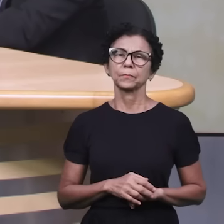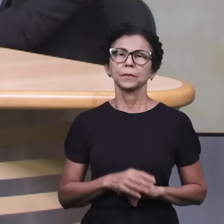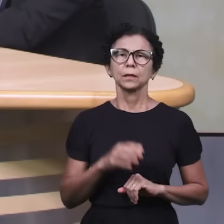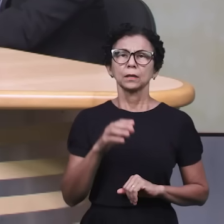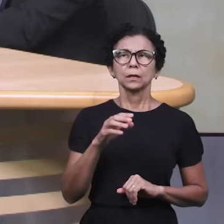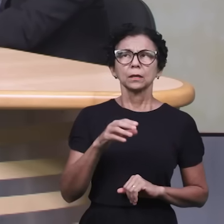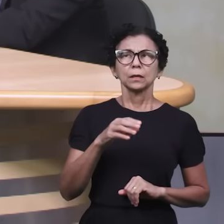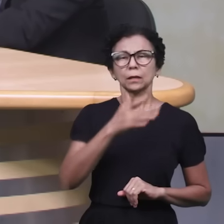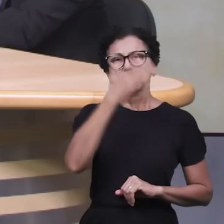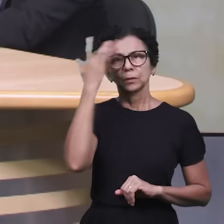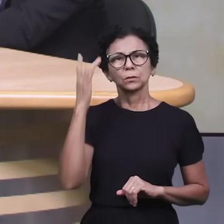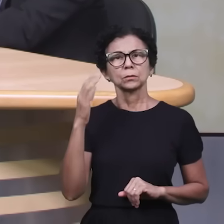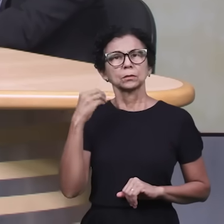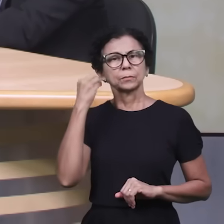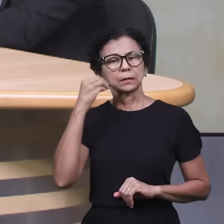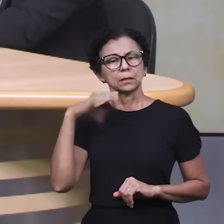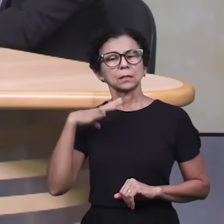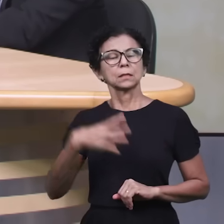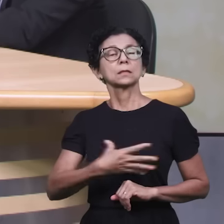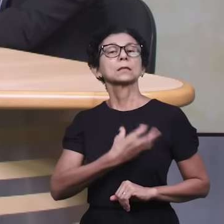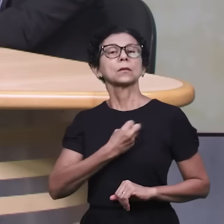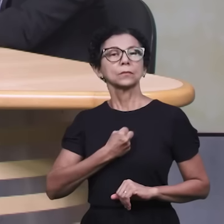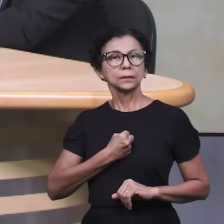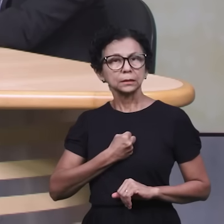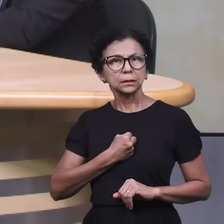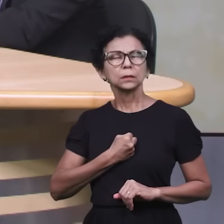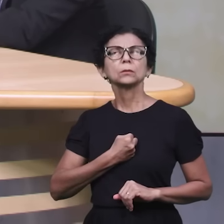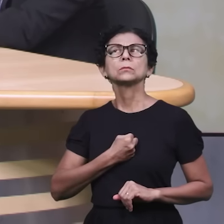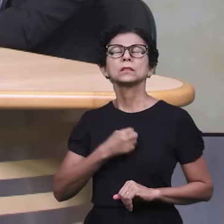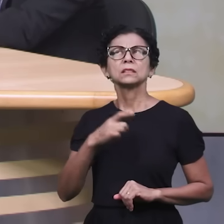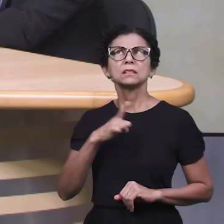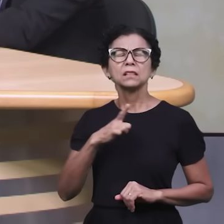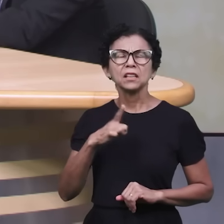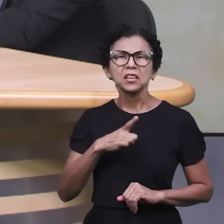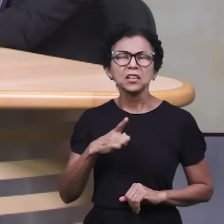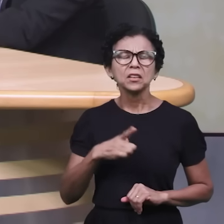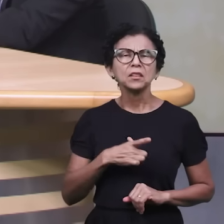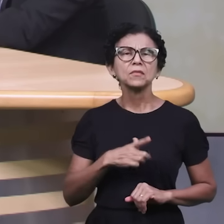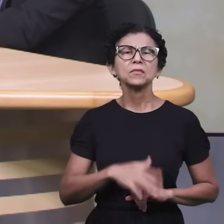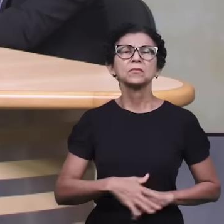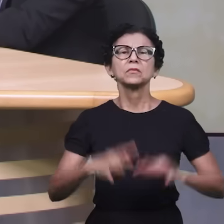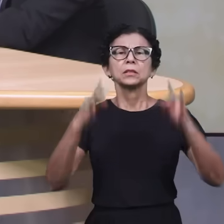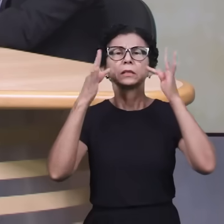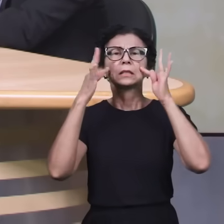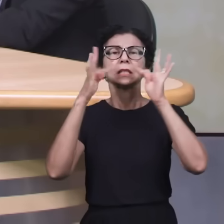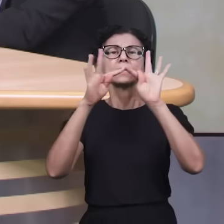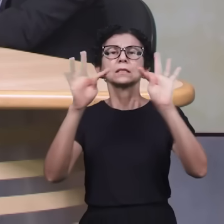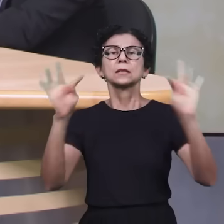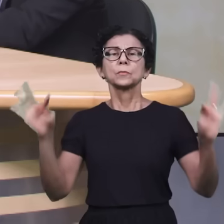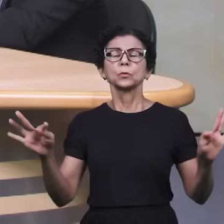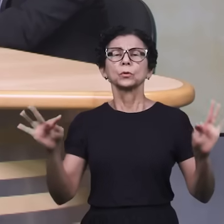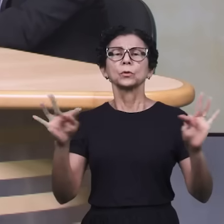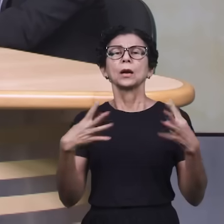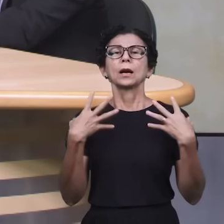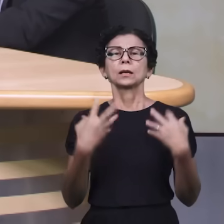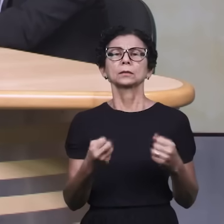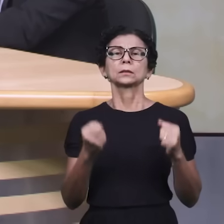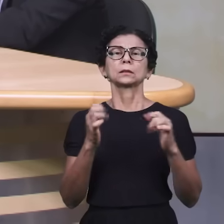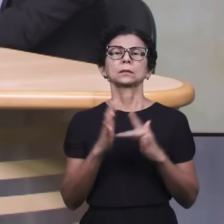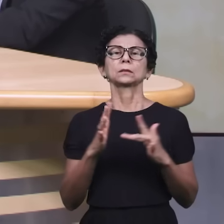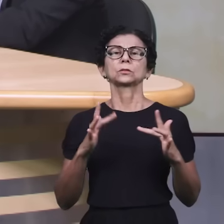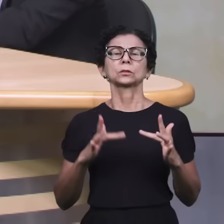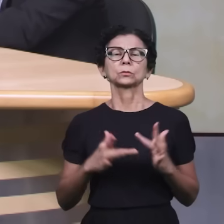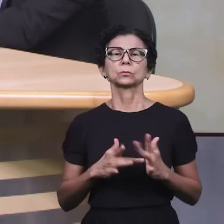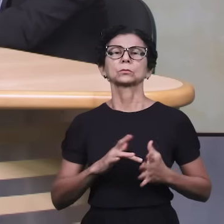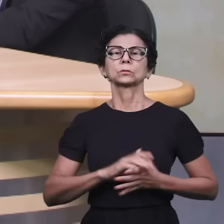experiência de salvação, e ele publicamente declara a todos, dizendo o seguinte, ó, eu tive um encontro com Jesus. E essa autoridade de